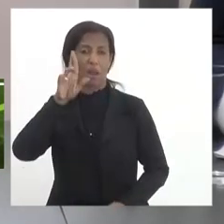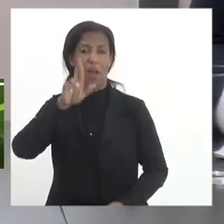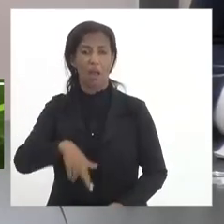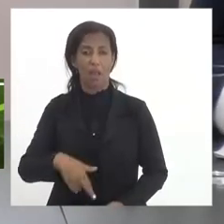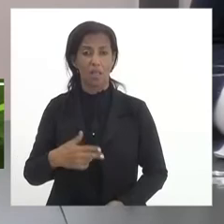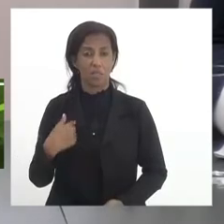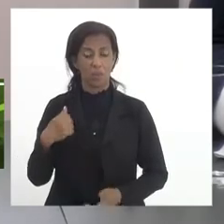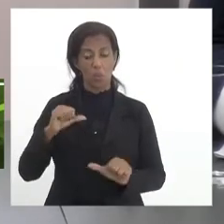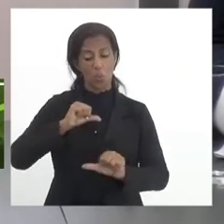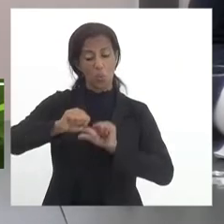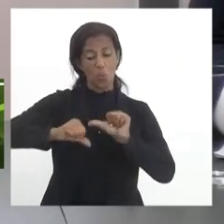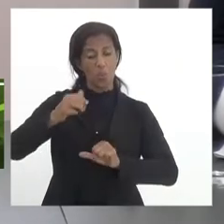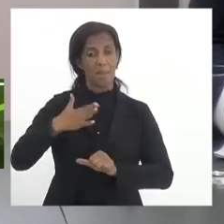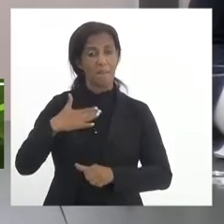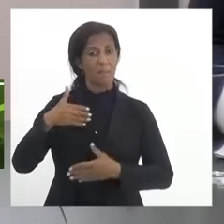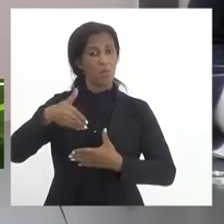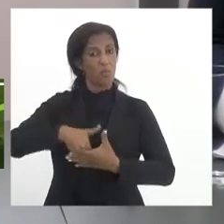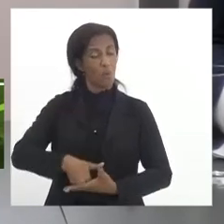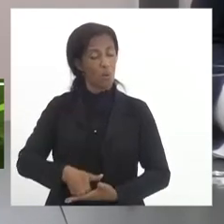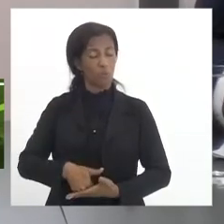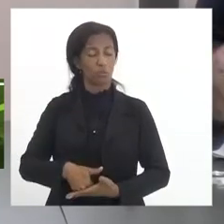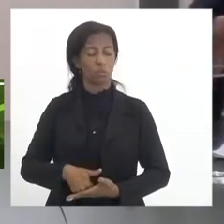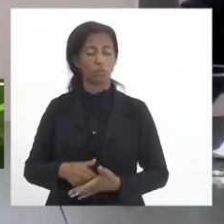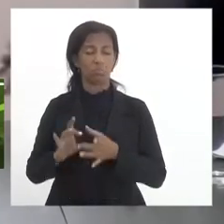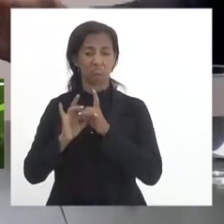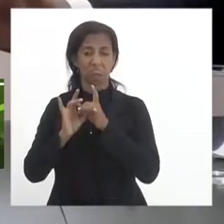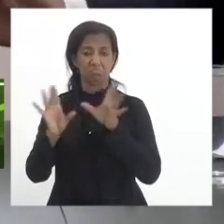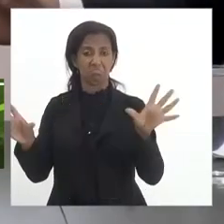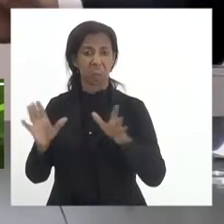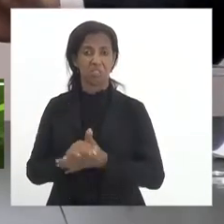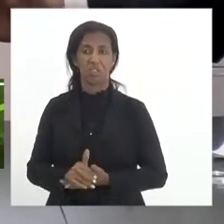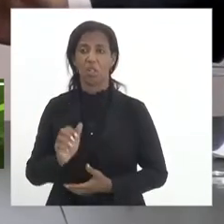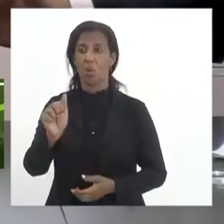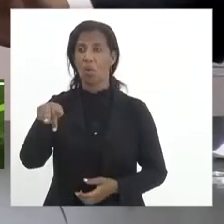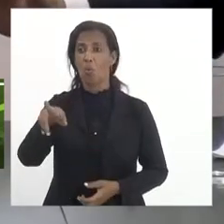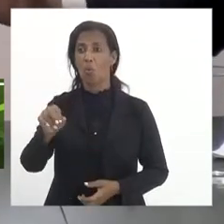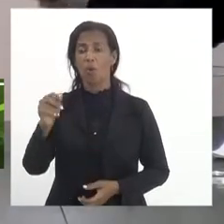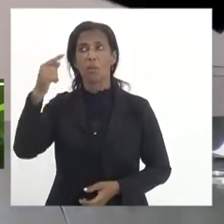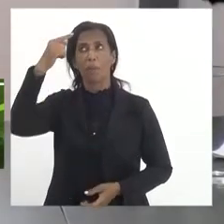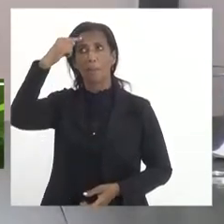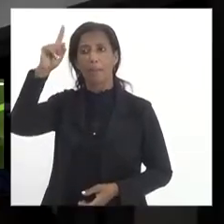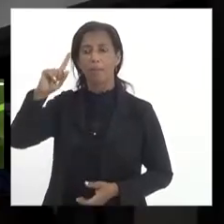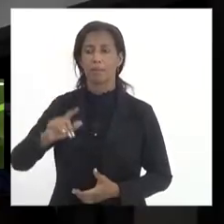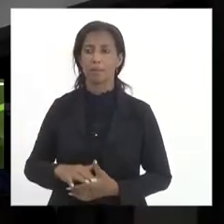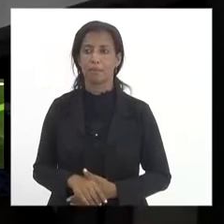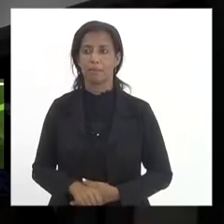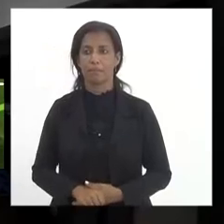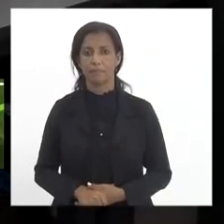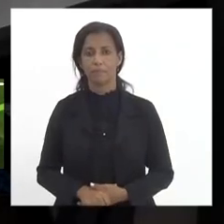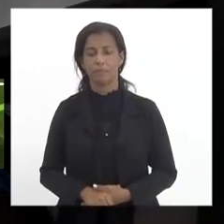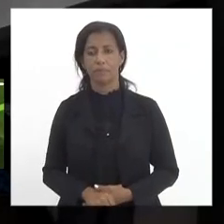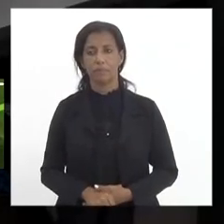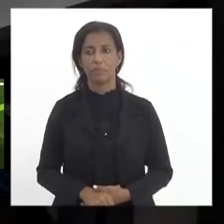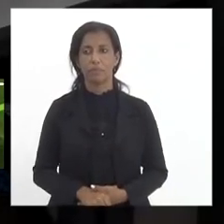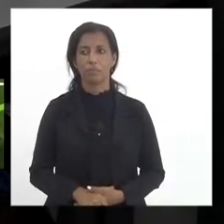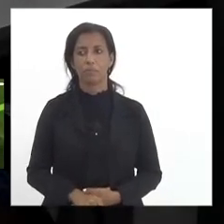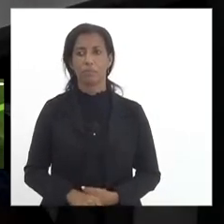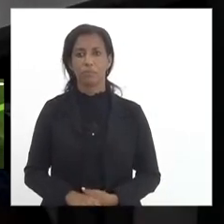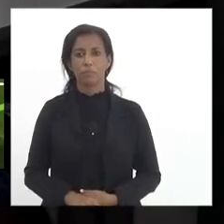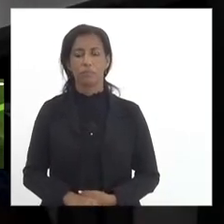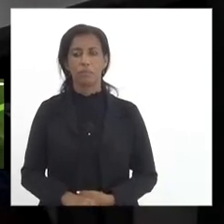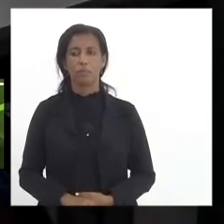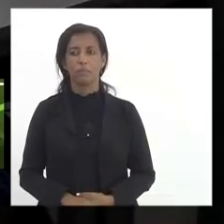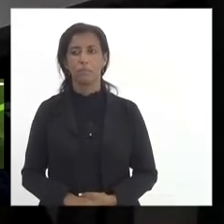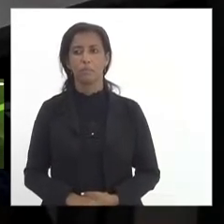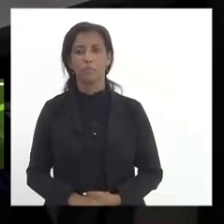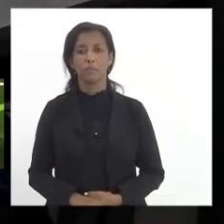Paulo, eu mudei meu voto e deixei o deputado Anderson Moreira defender o que pensa. Você está trazendo um projeto estapafúrdio. Amorim,